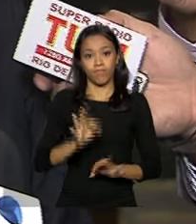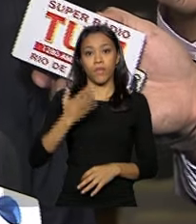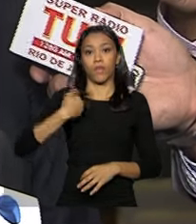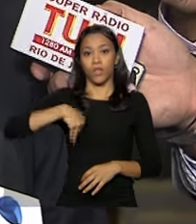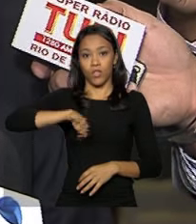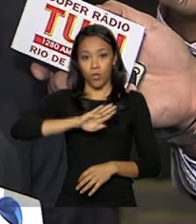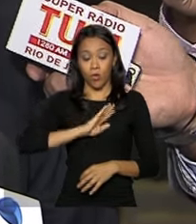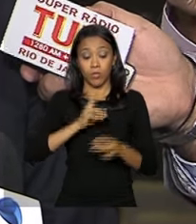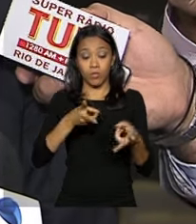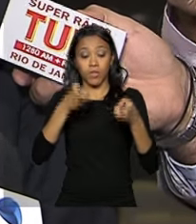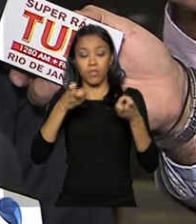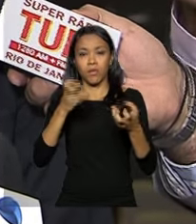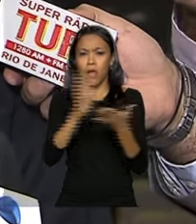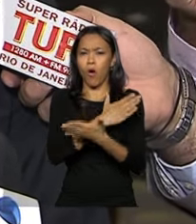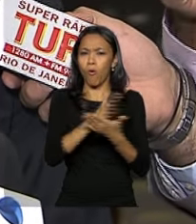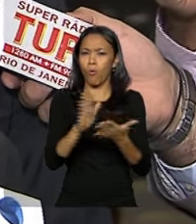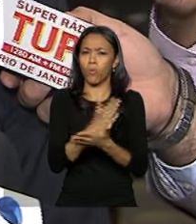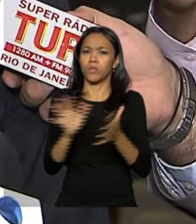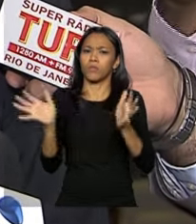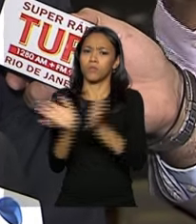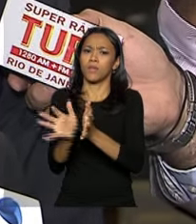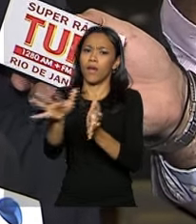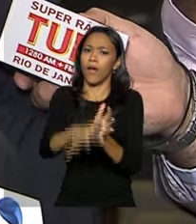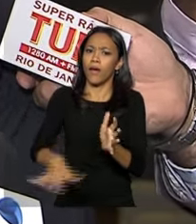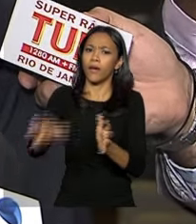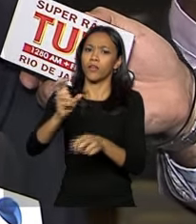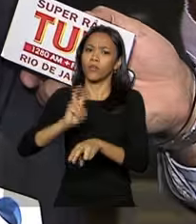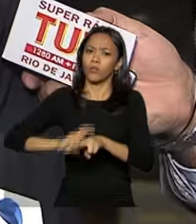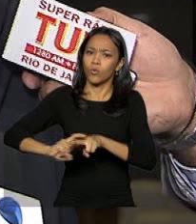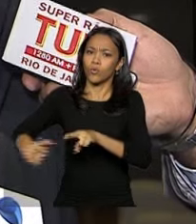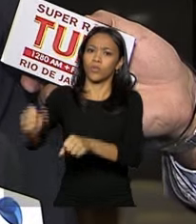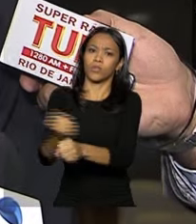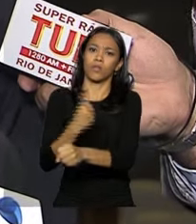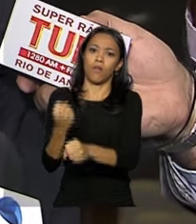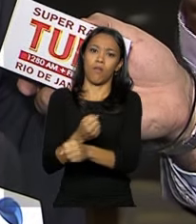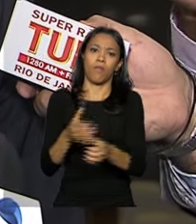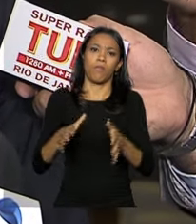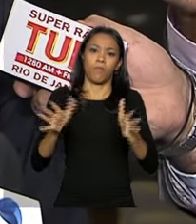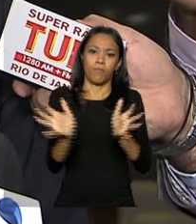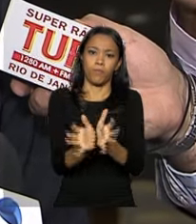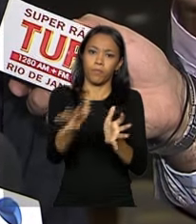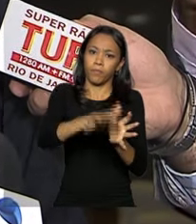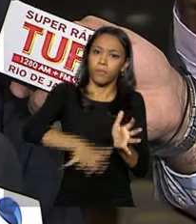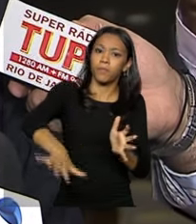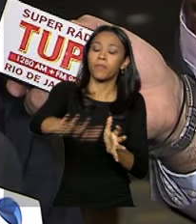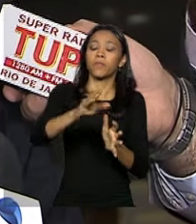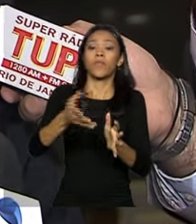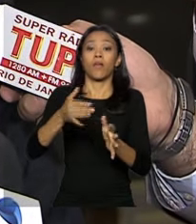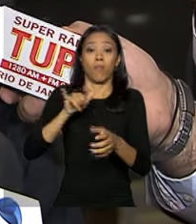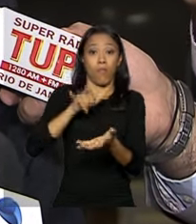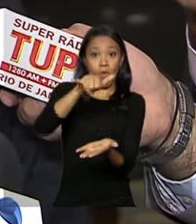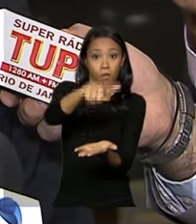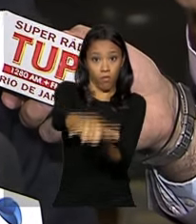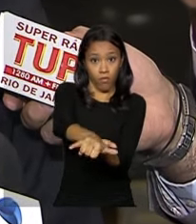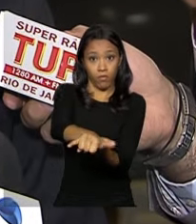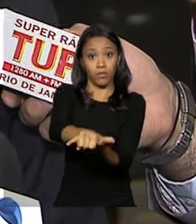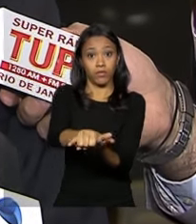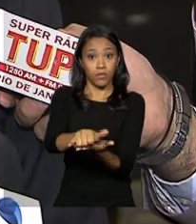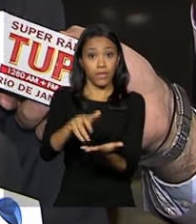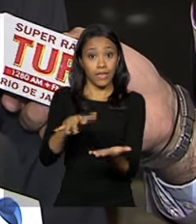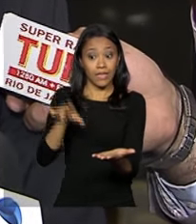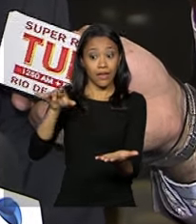identificamos algumas áreas como ferrovia, como portos, como áreas que podem interessar